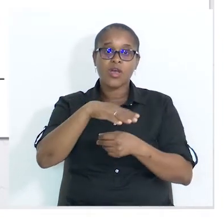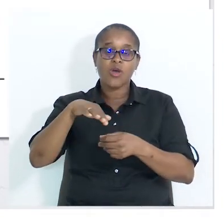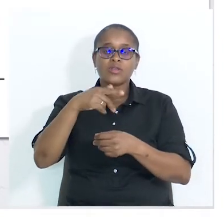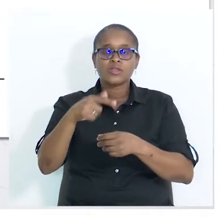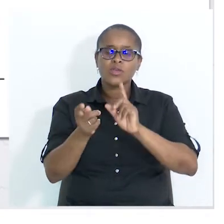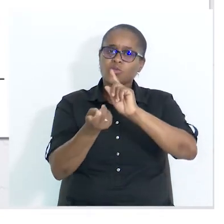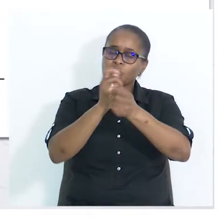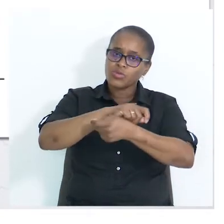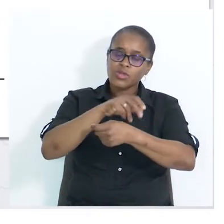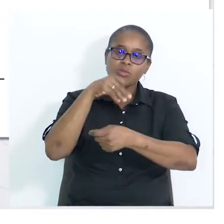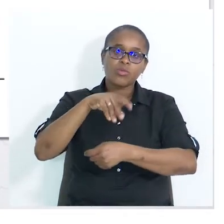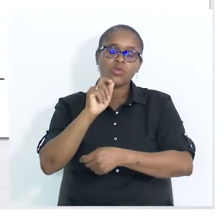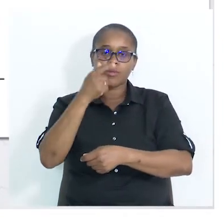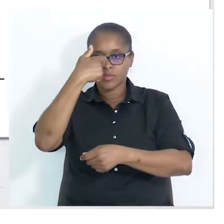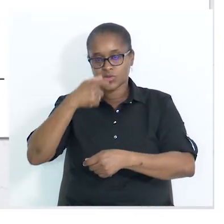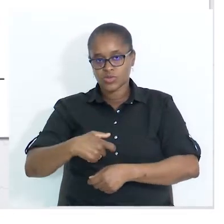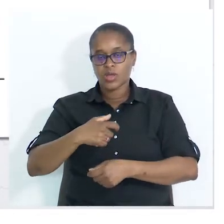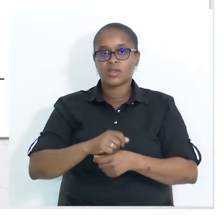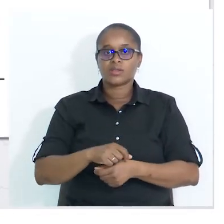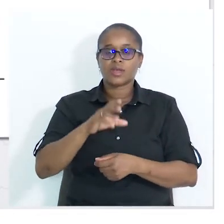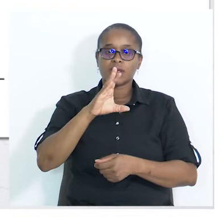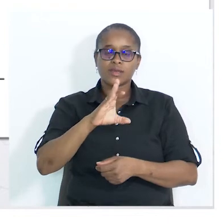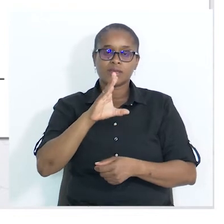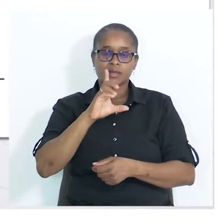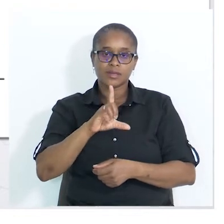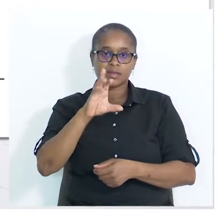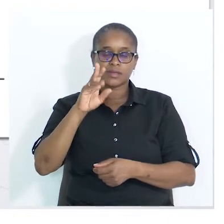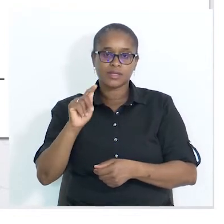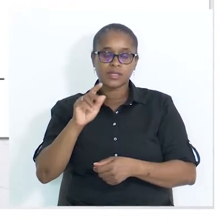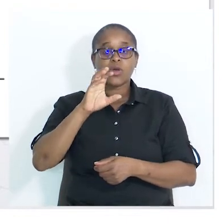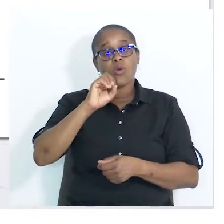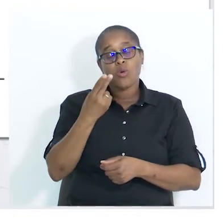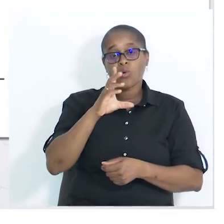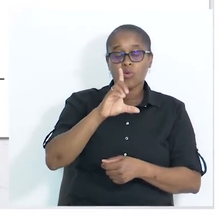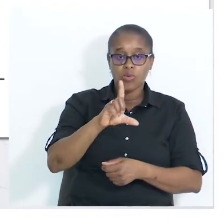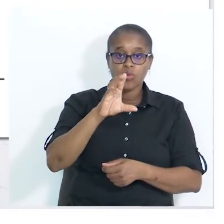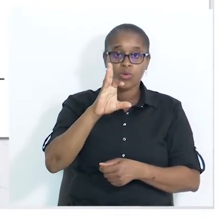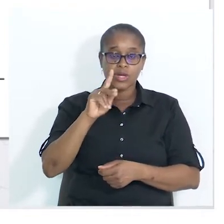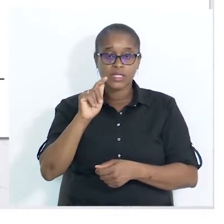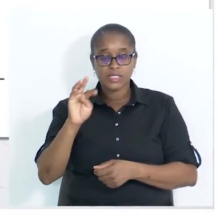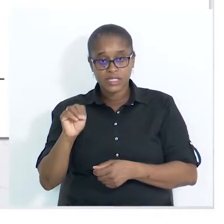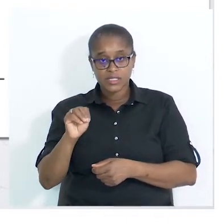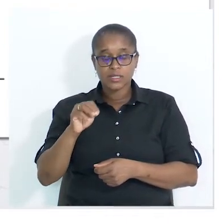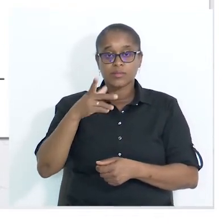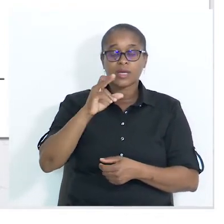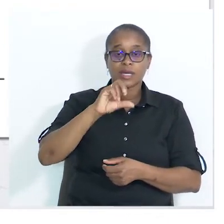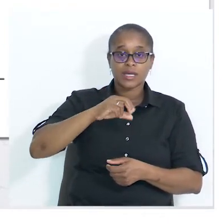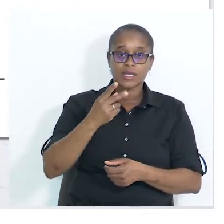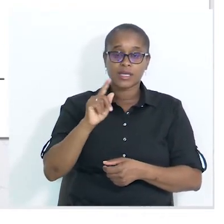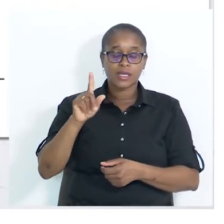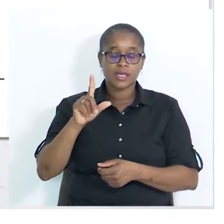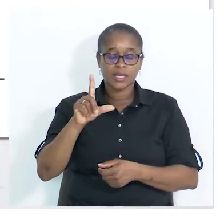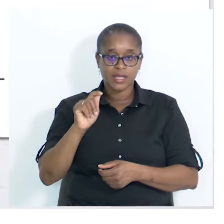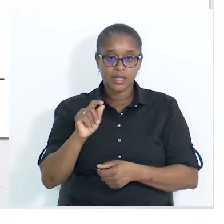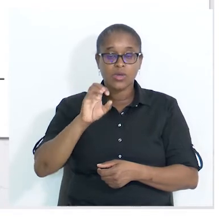a substituição do pronome pessoal átono, lhe ou também lhes para a ele ou a